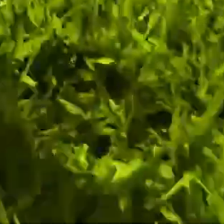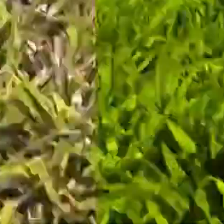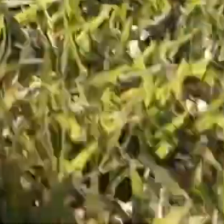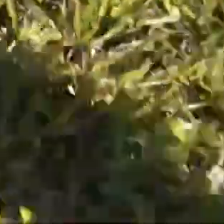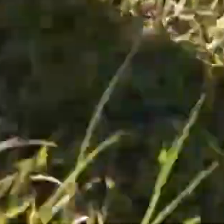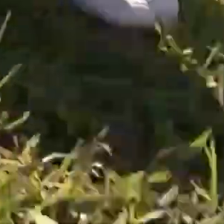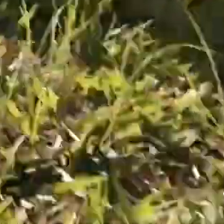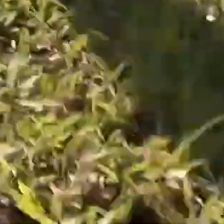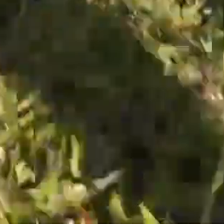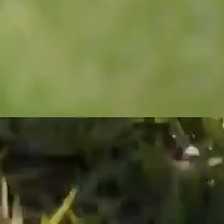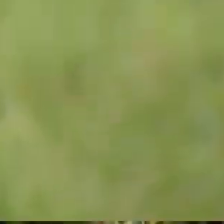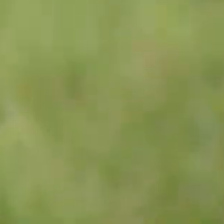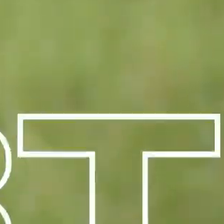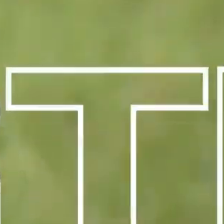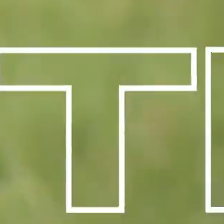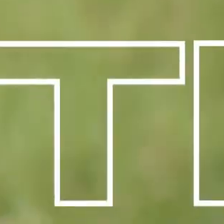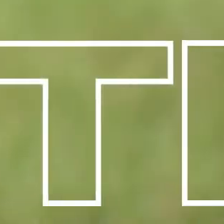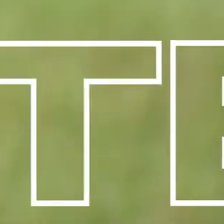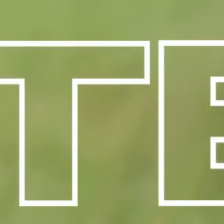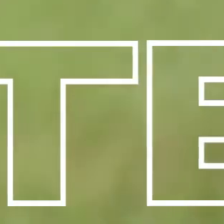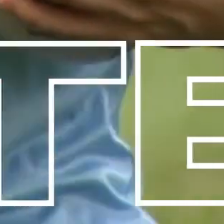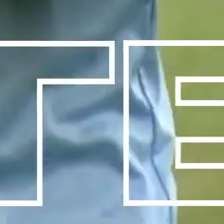E aí